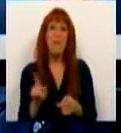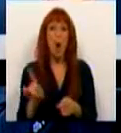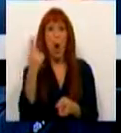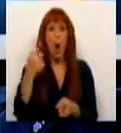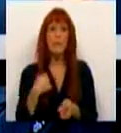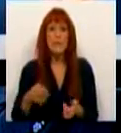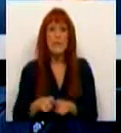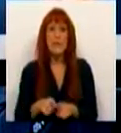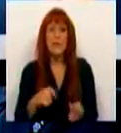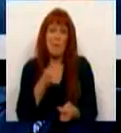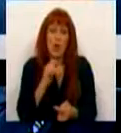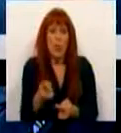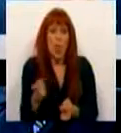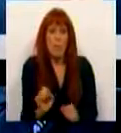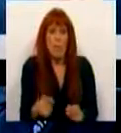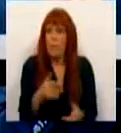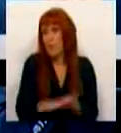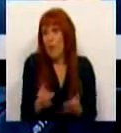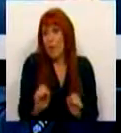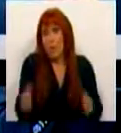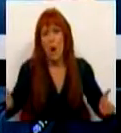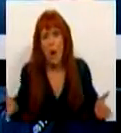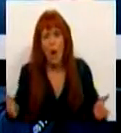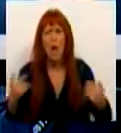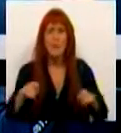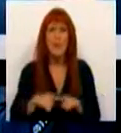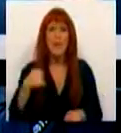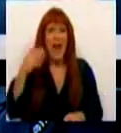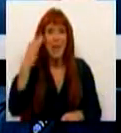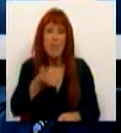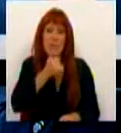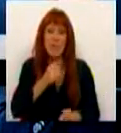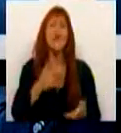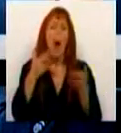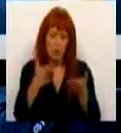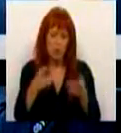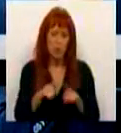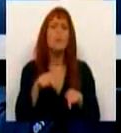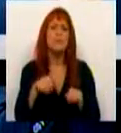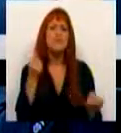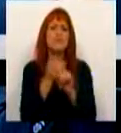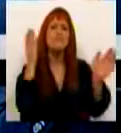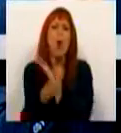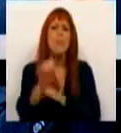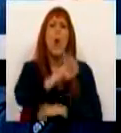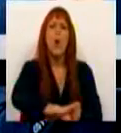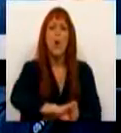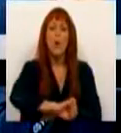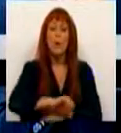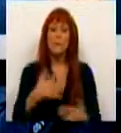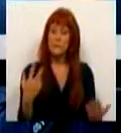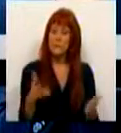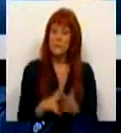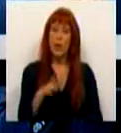teria sido assim sem essa medida. Não está provado. Mas achamos que esta medida contribuiu para que isso acontecesse. E a verdade